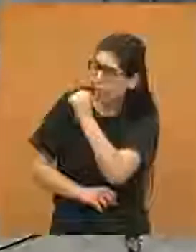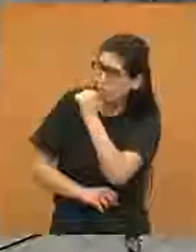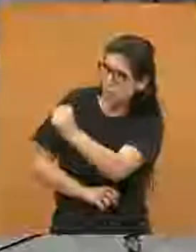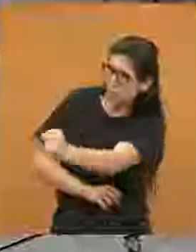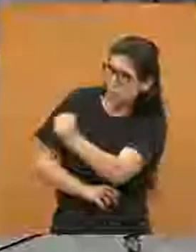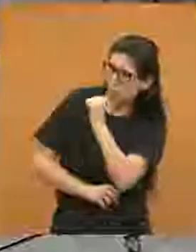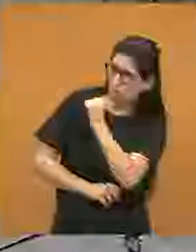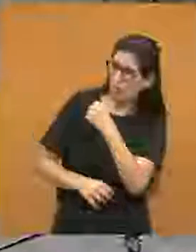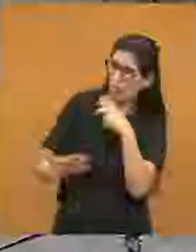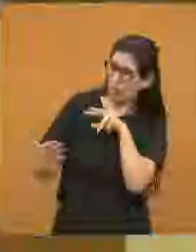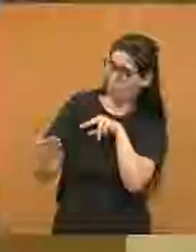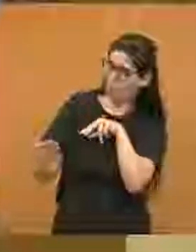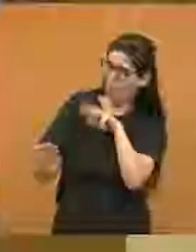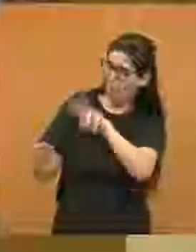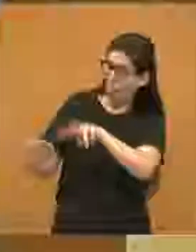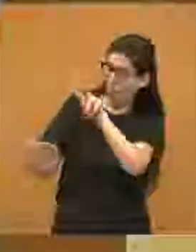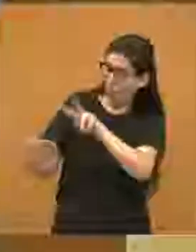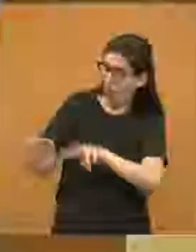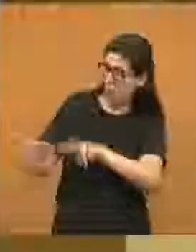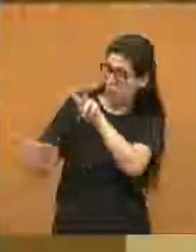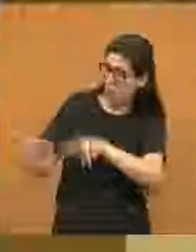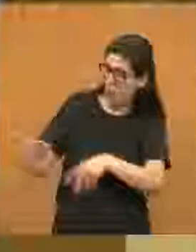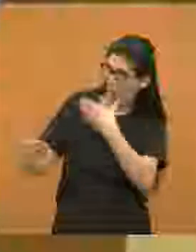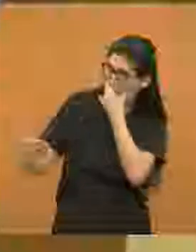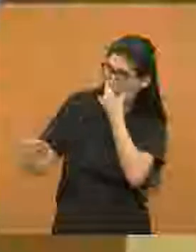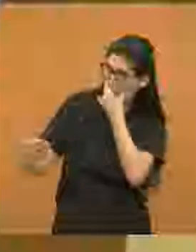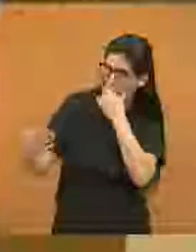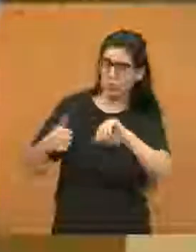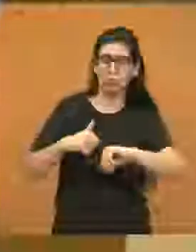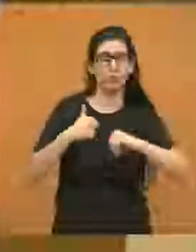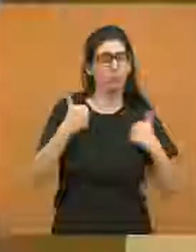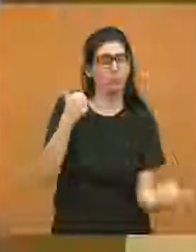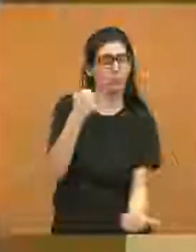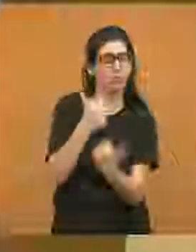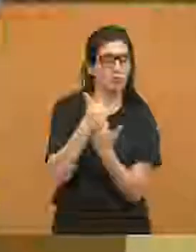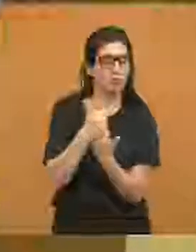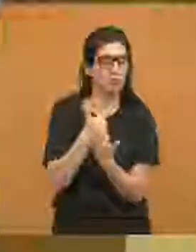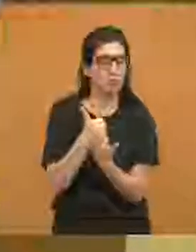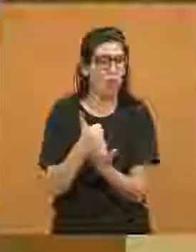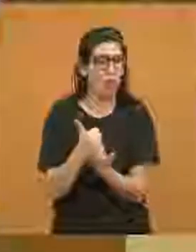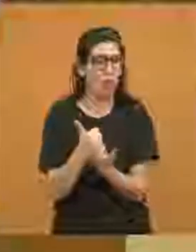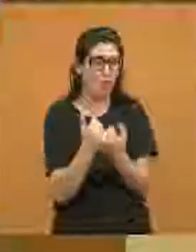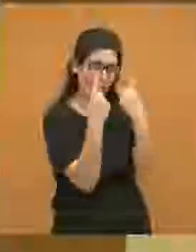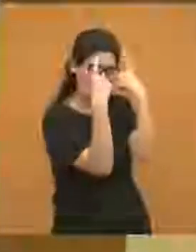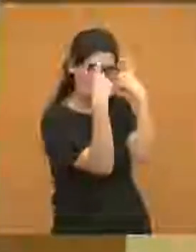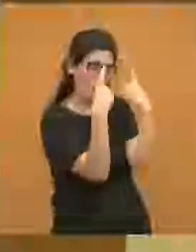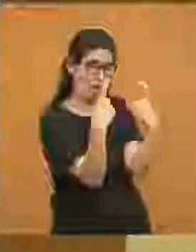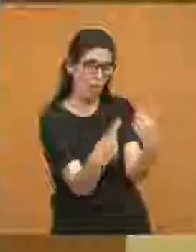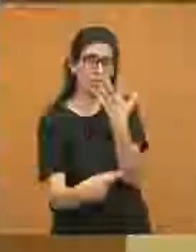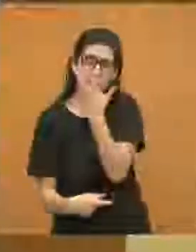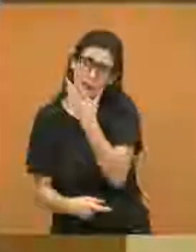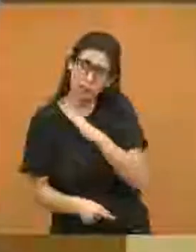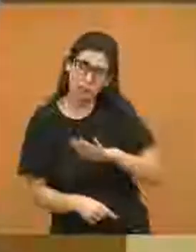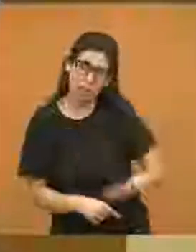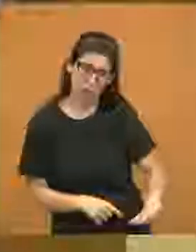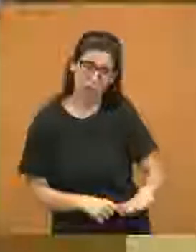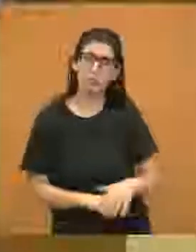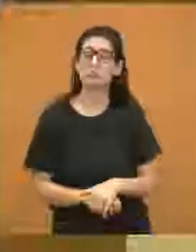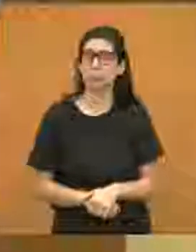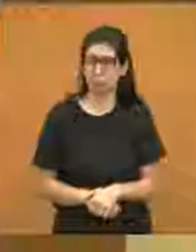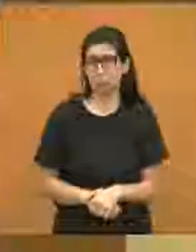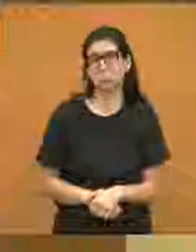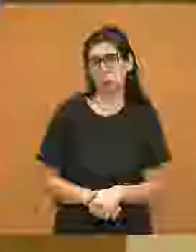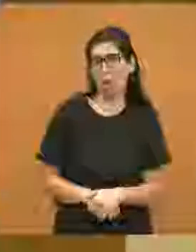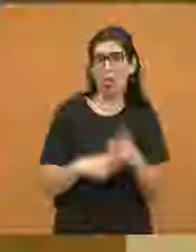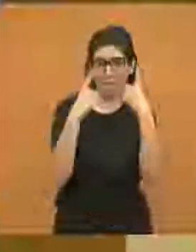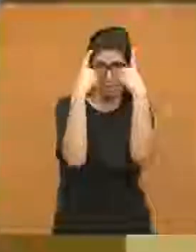material aqui, substituindo o termo pedofilia por abuso sexual infantil, porque nessa discussão que foi